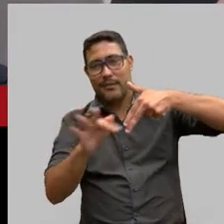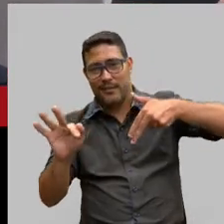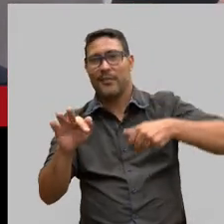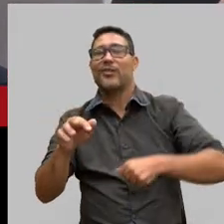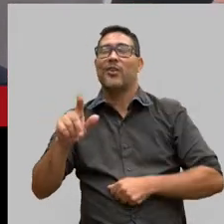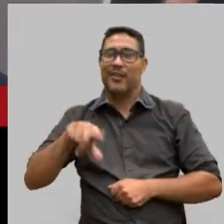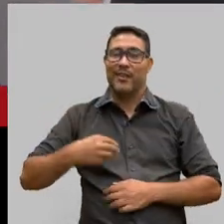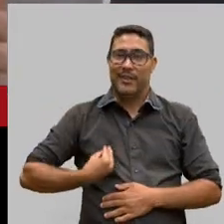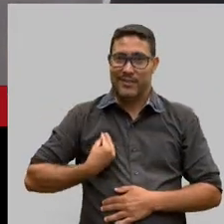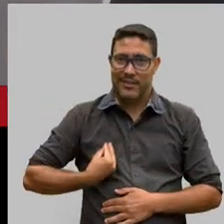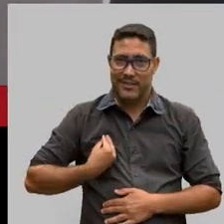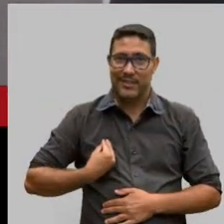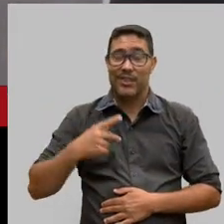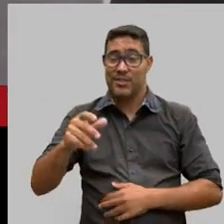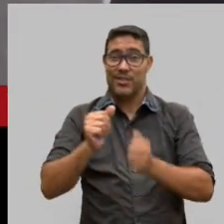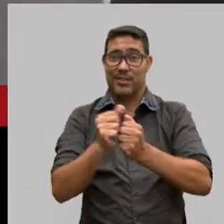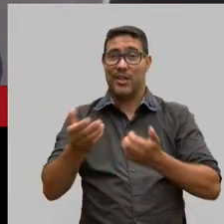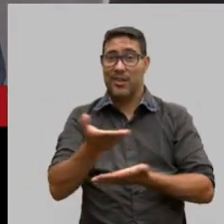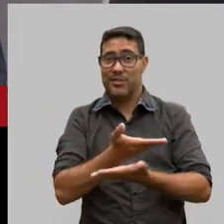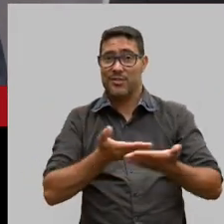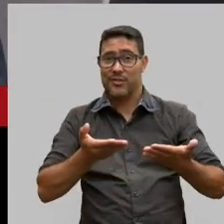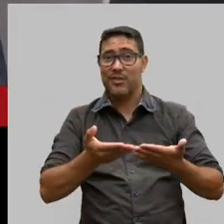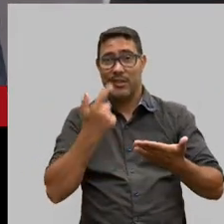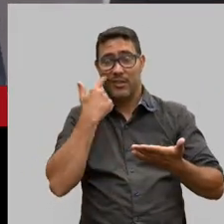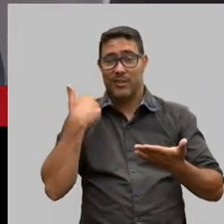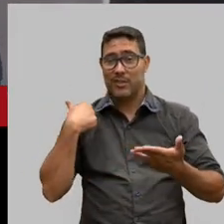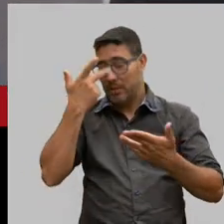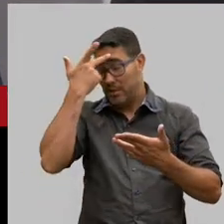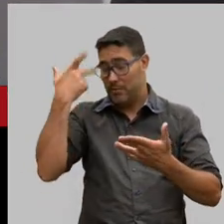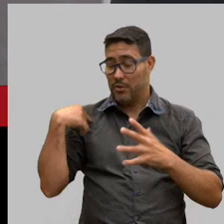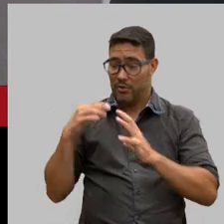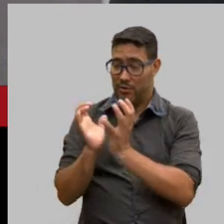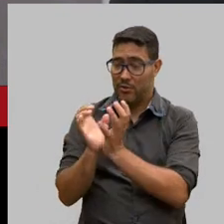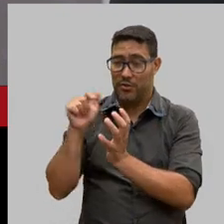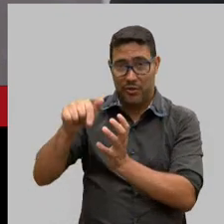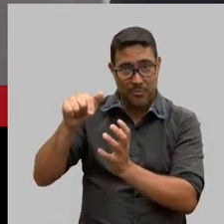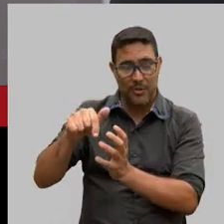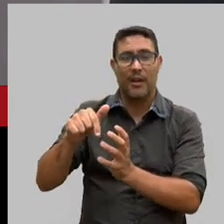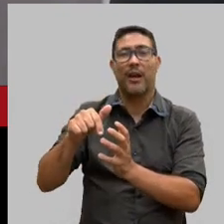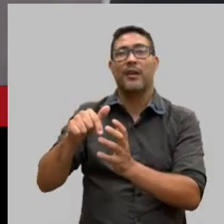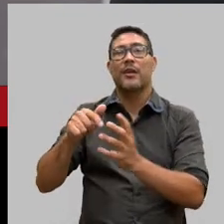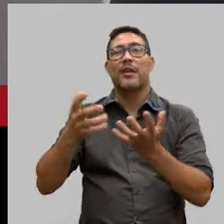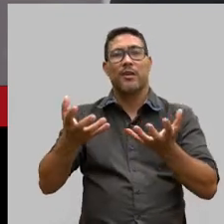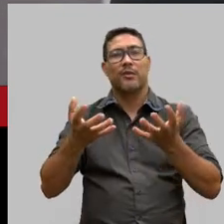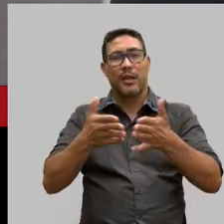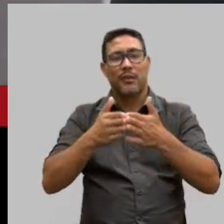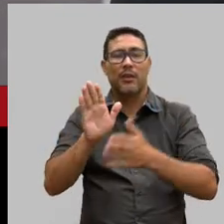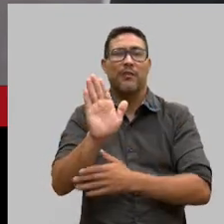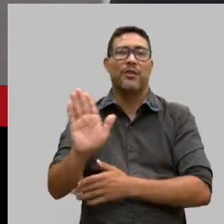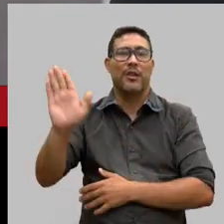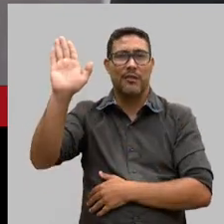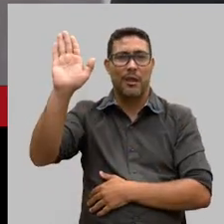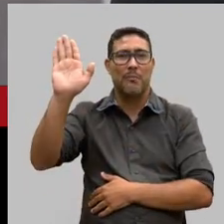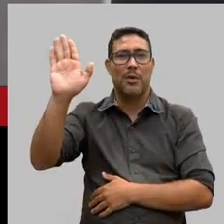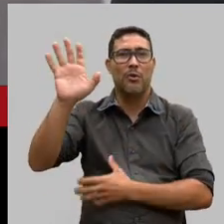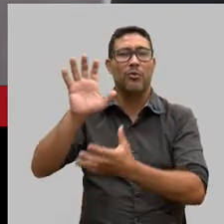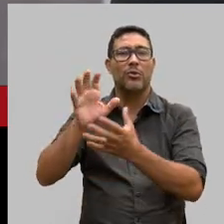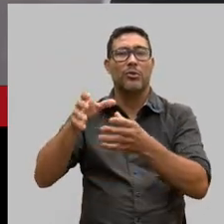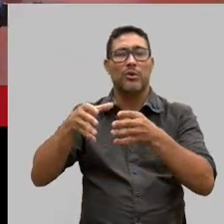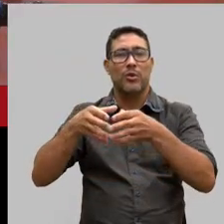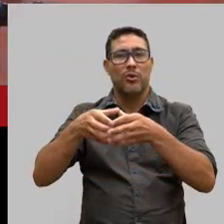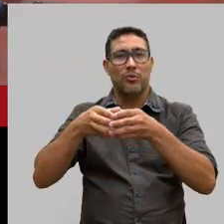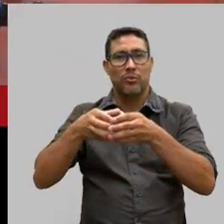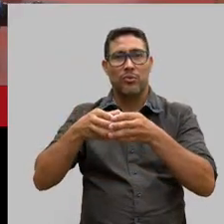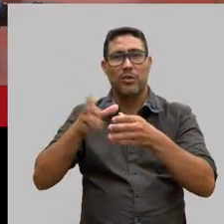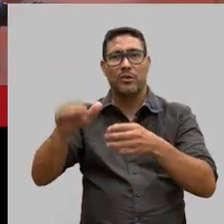estamos juntos nós acabamos de passar lá com os companheiros da fibromialgia Eu queria que levantasse a mão aí os companheiros com doença de